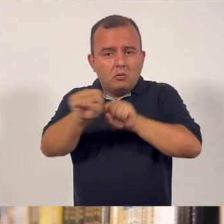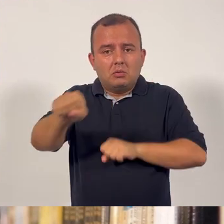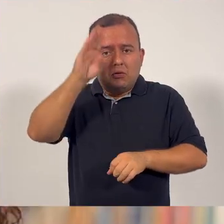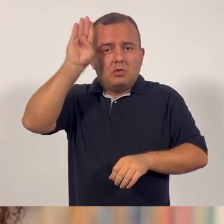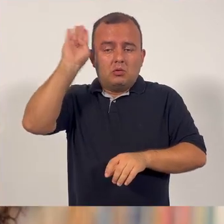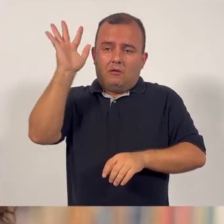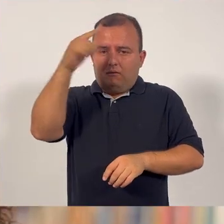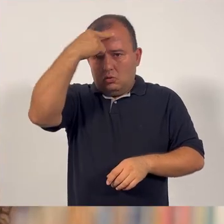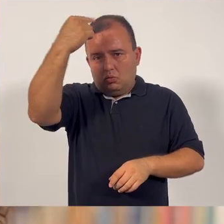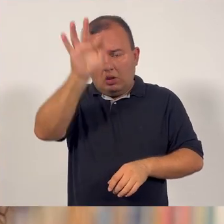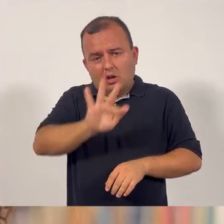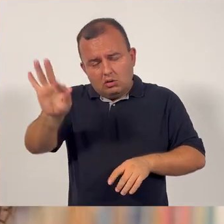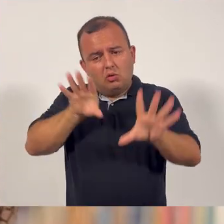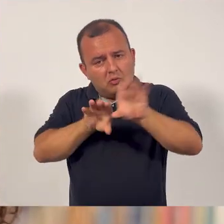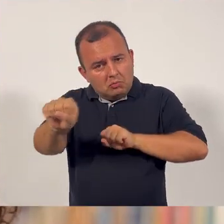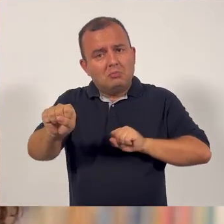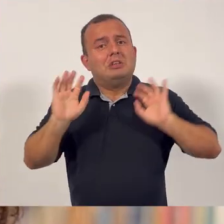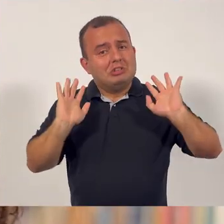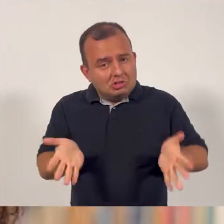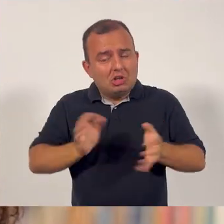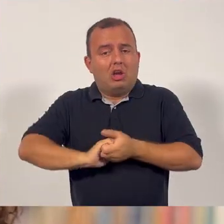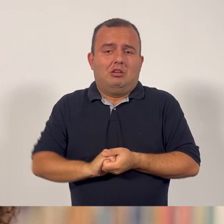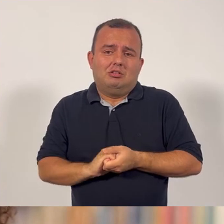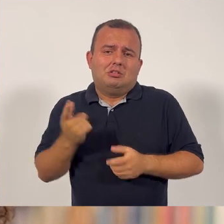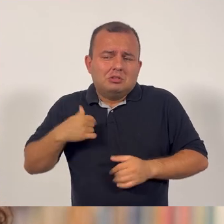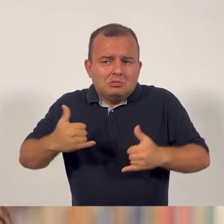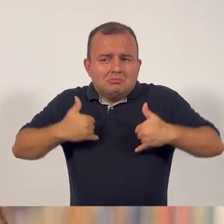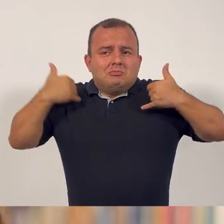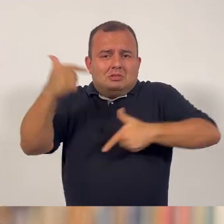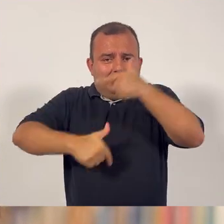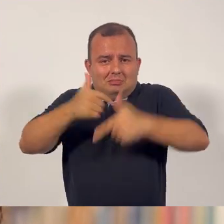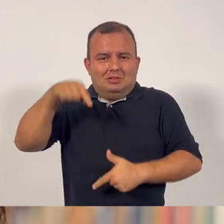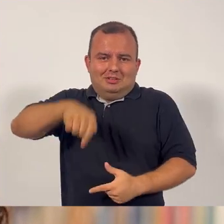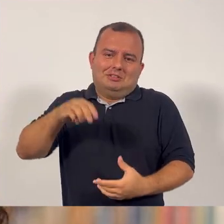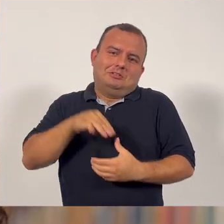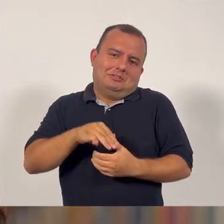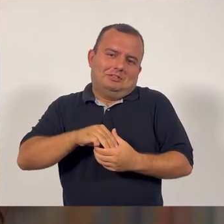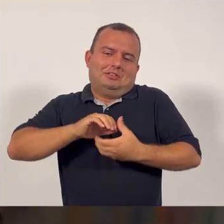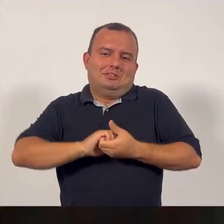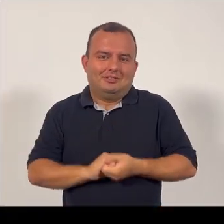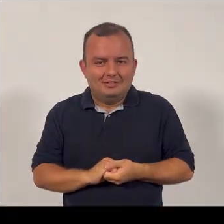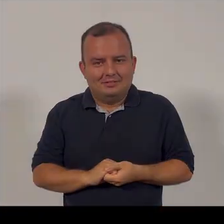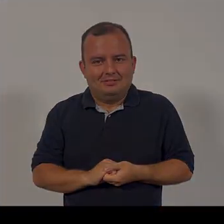formei aqui na graduação. Então, para mim, é um orgulho trabalhar na Univali.